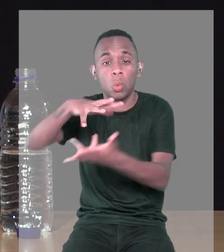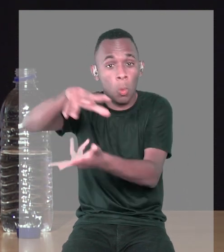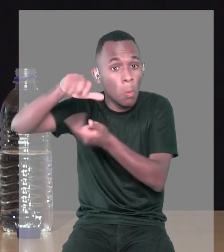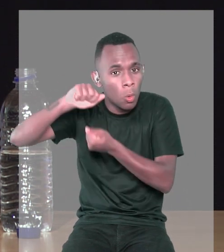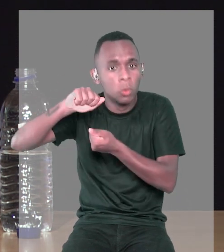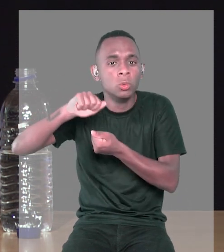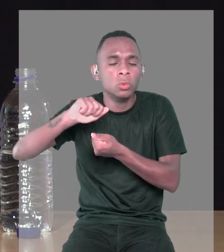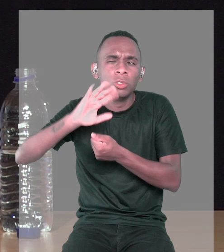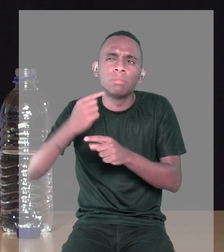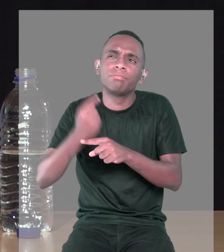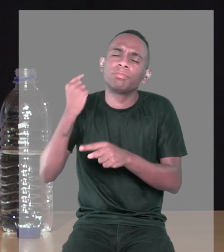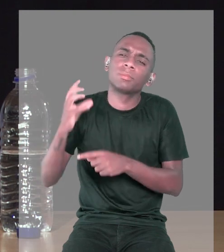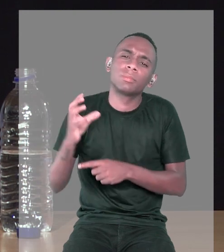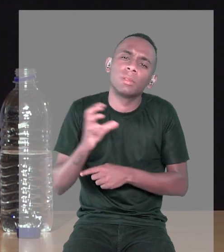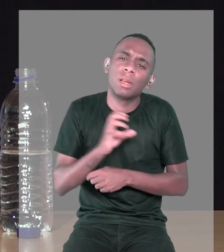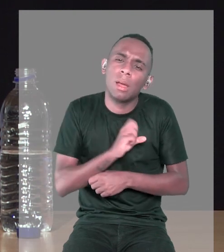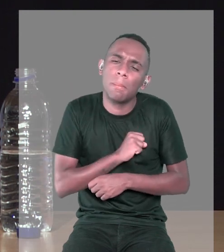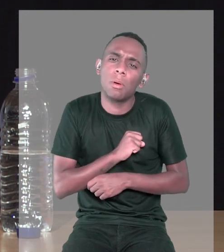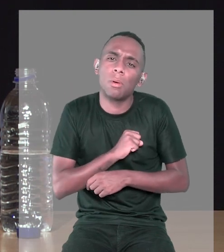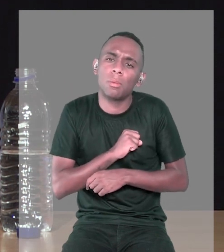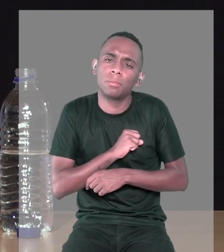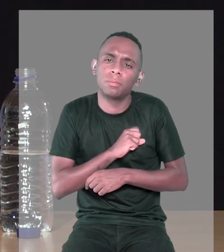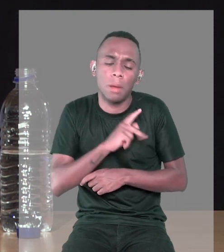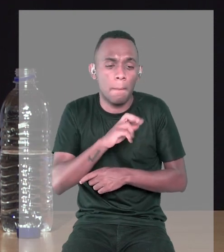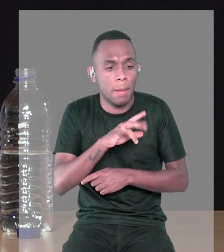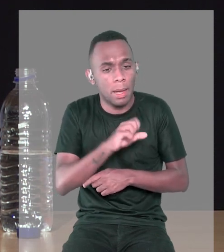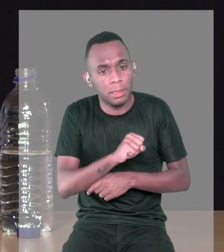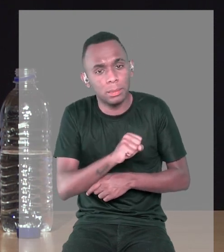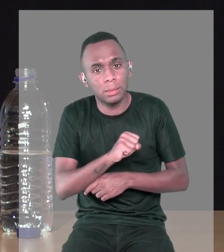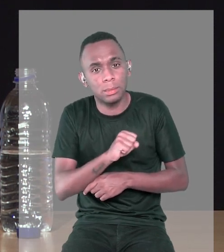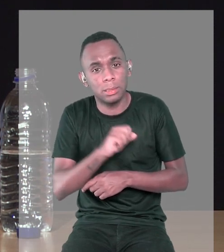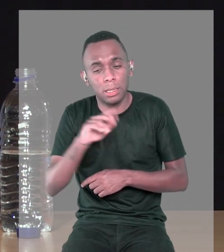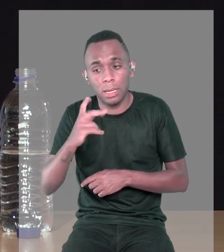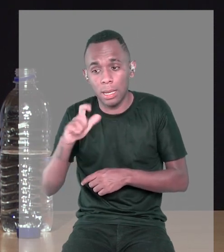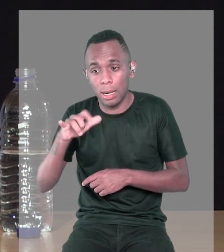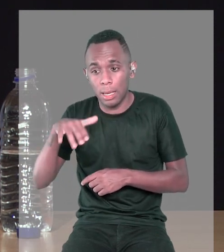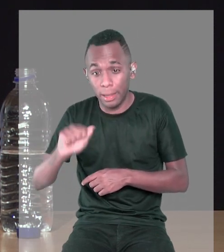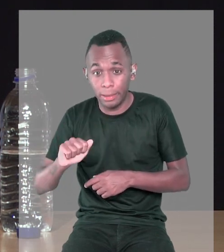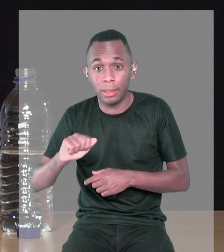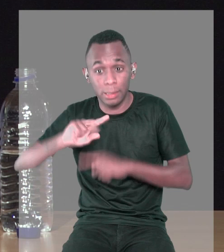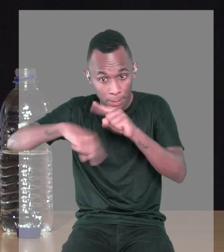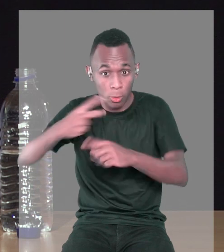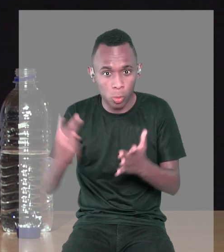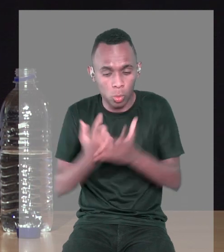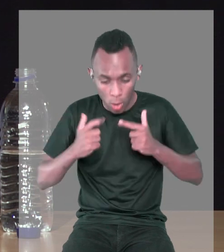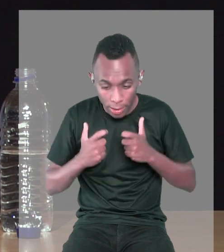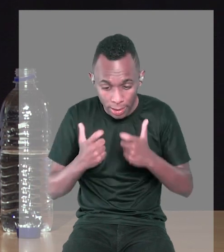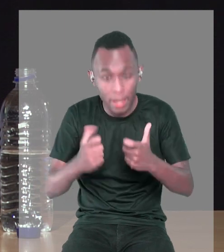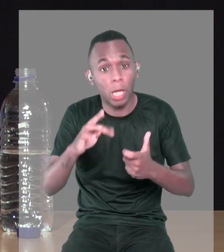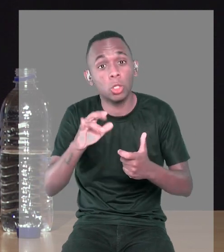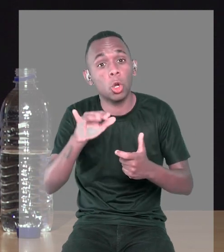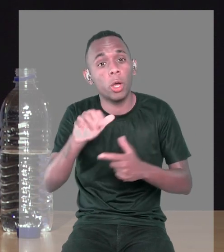mundo. Desde a antiga paixão de Paris e Helena, que provoca a épica Guerra de Troia, na Ilíada,